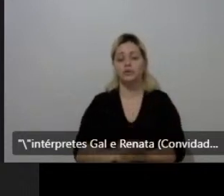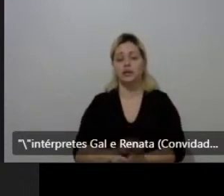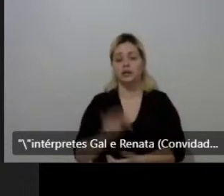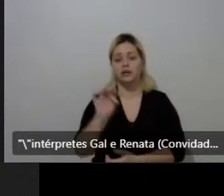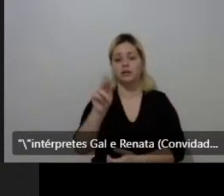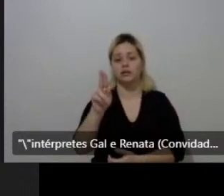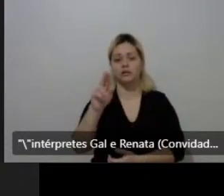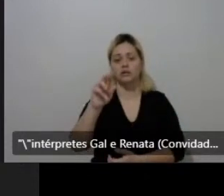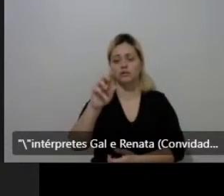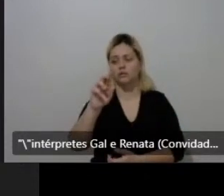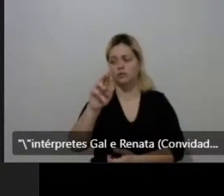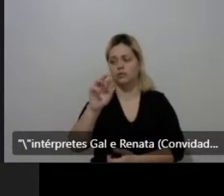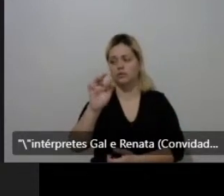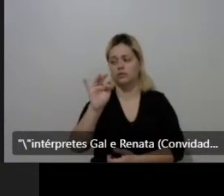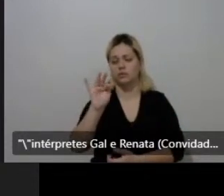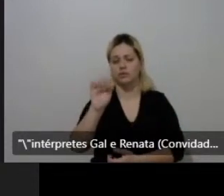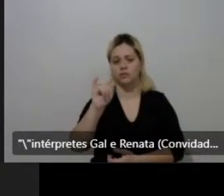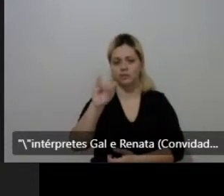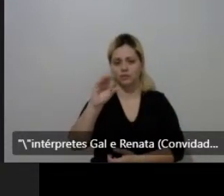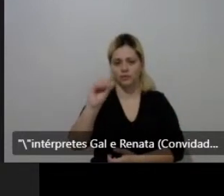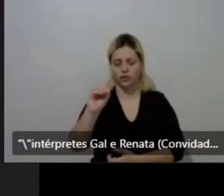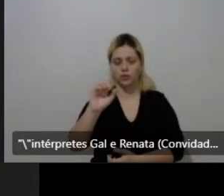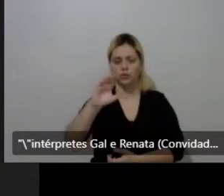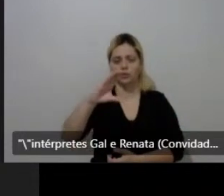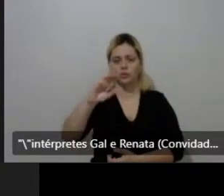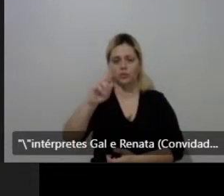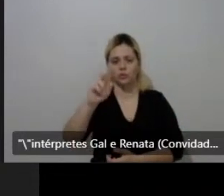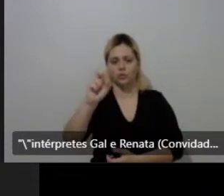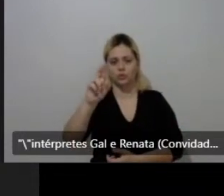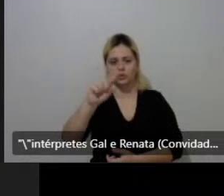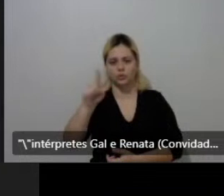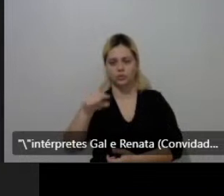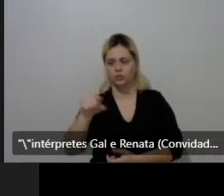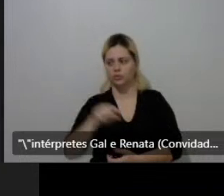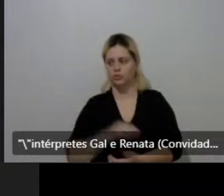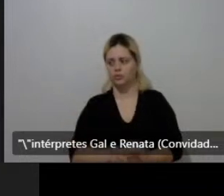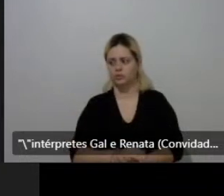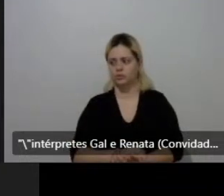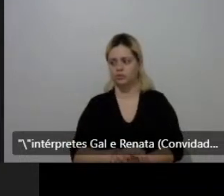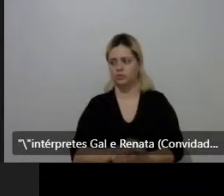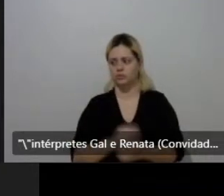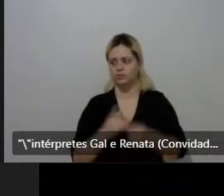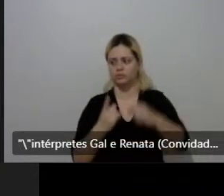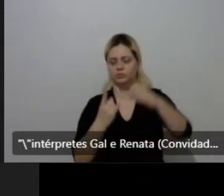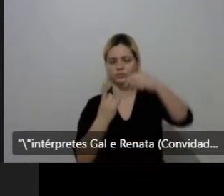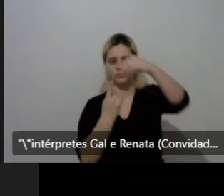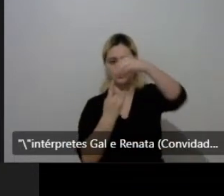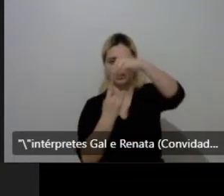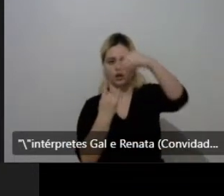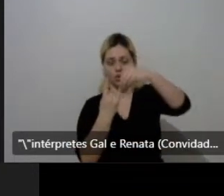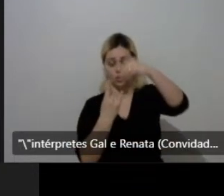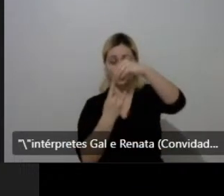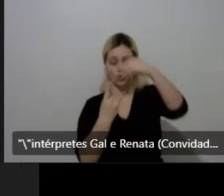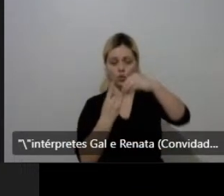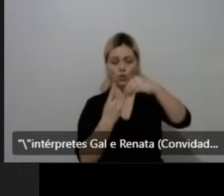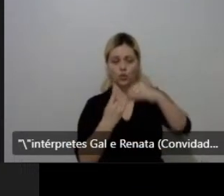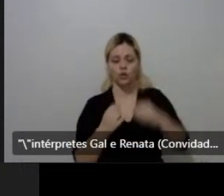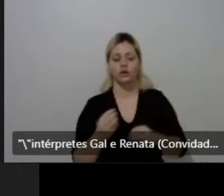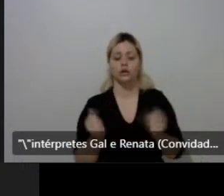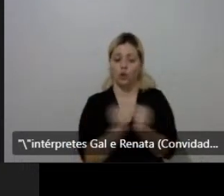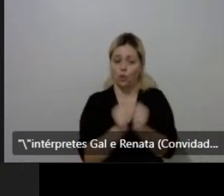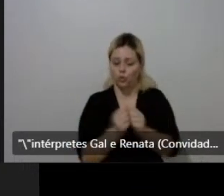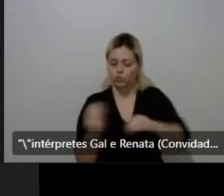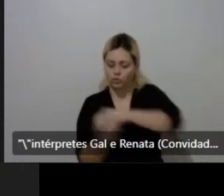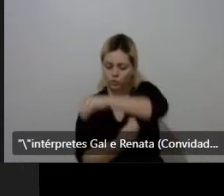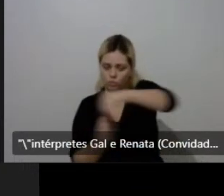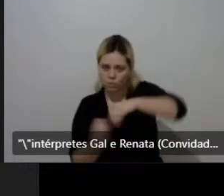Tradicionais. Pela primeira vez, uma condicionante da Petrobras está sendo executada, né, pela Fiocruz junto com o movimento social, e